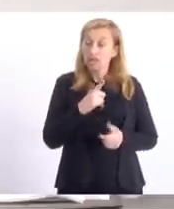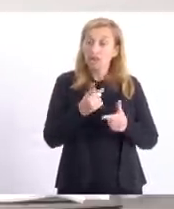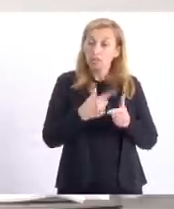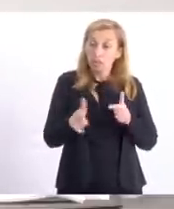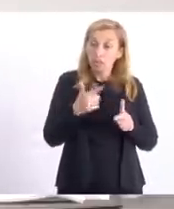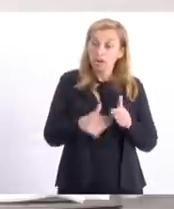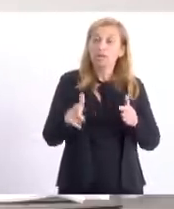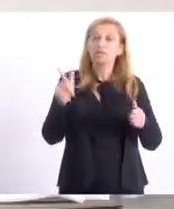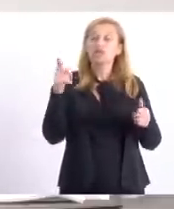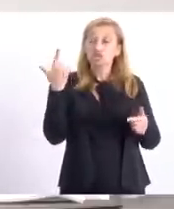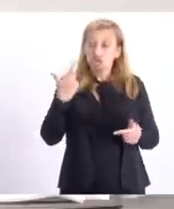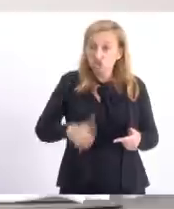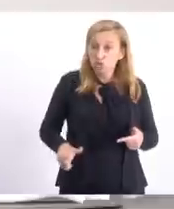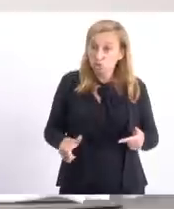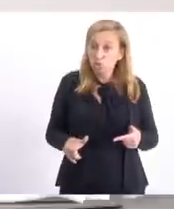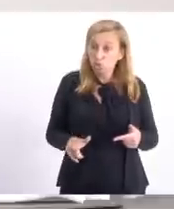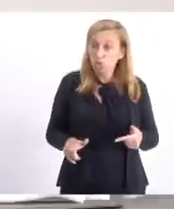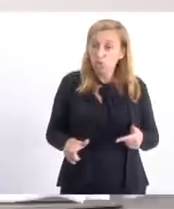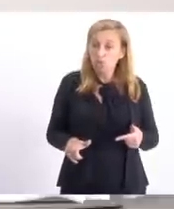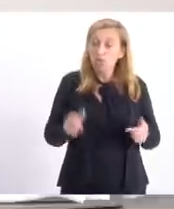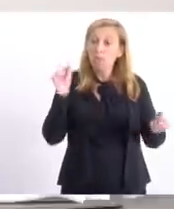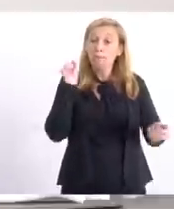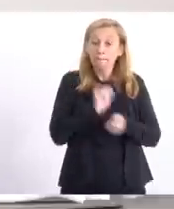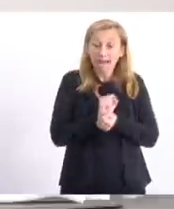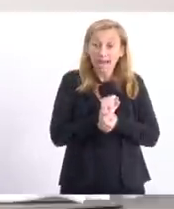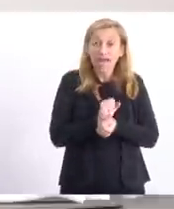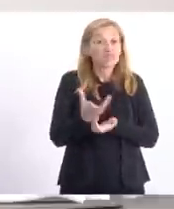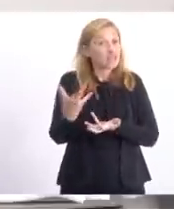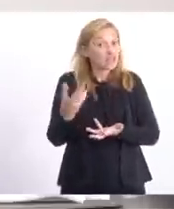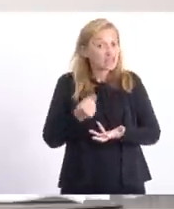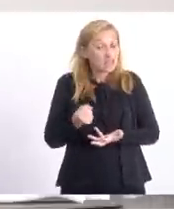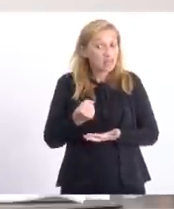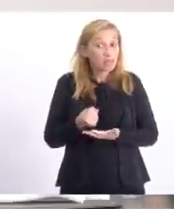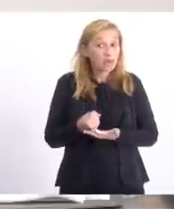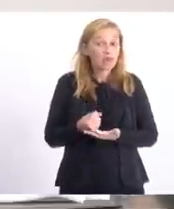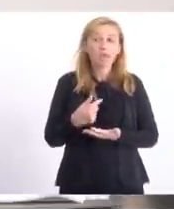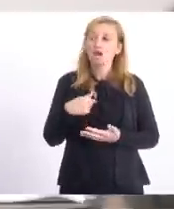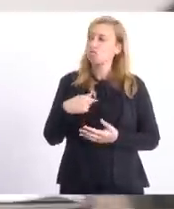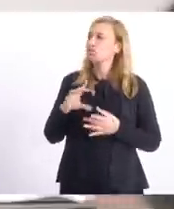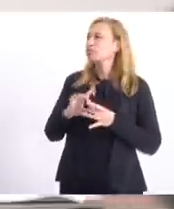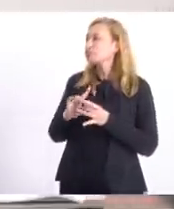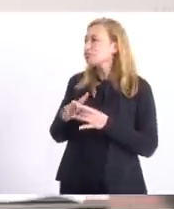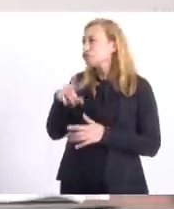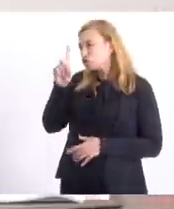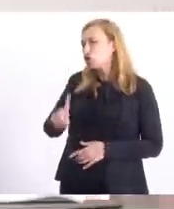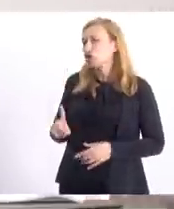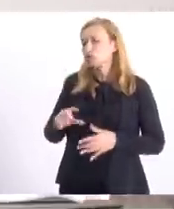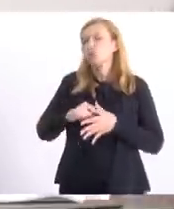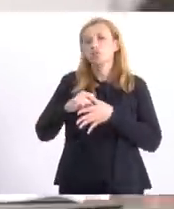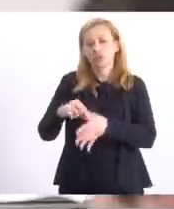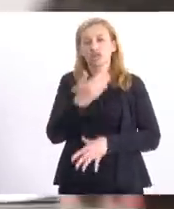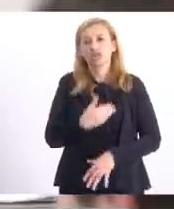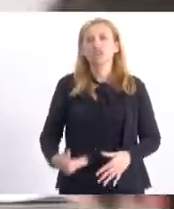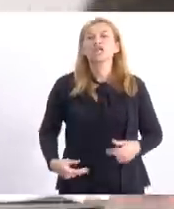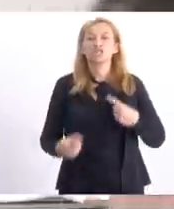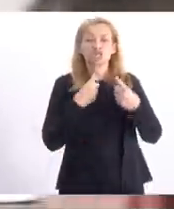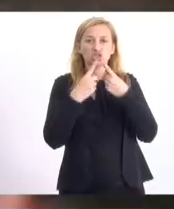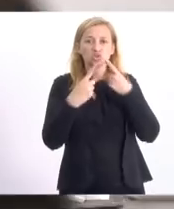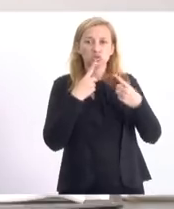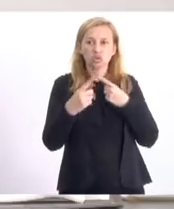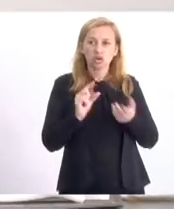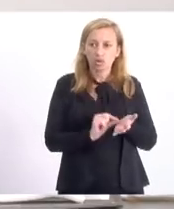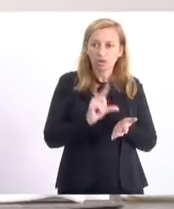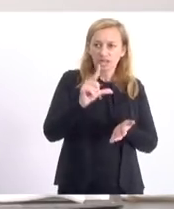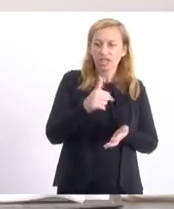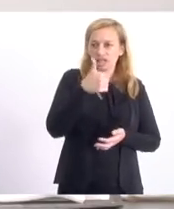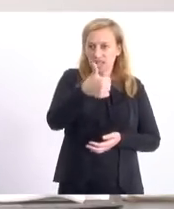e gás lacrimogêneo, porque as pessoas vão parar de receber. Essa é a minha obrigação como líder do governo. Então, se discutir aumentar o 122,